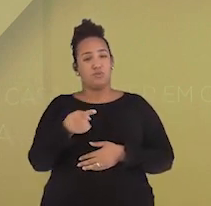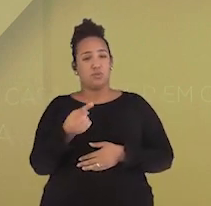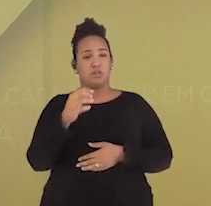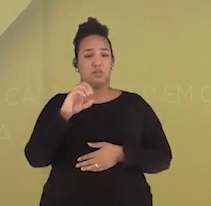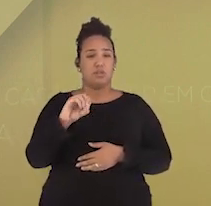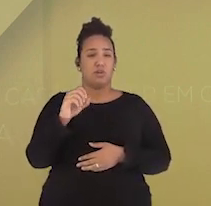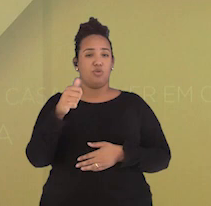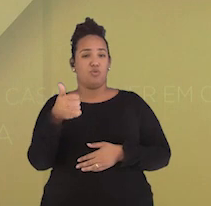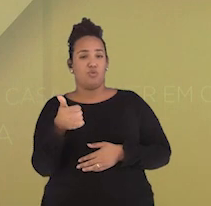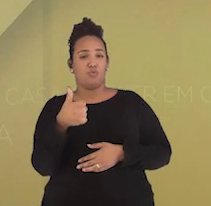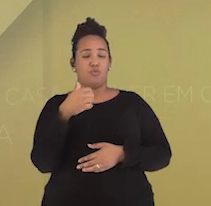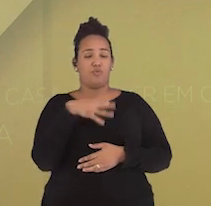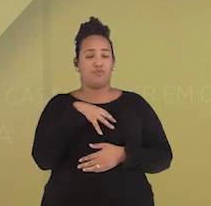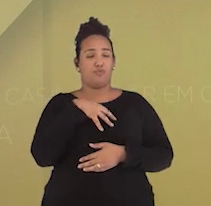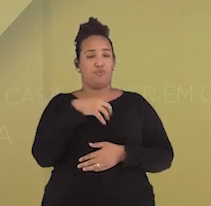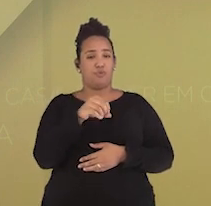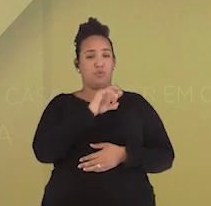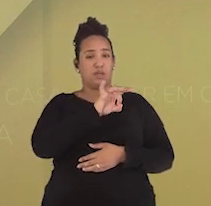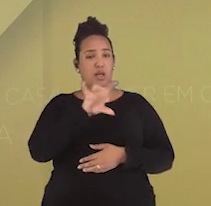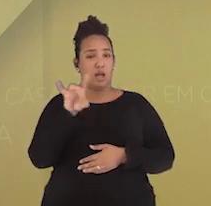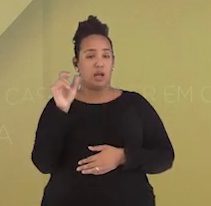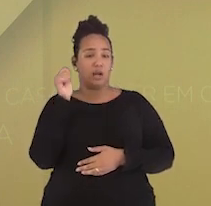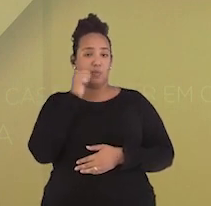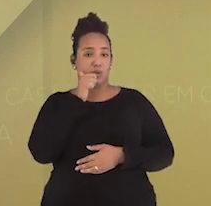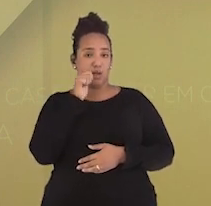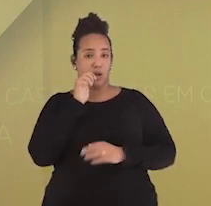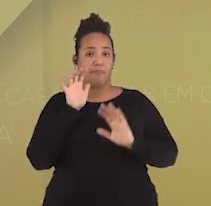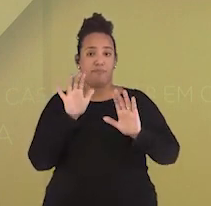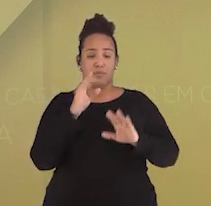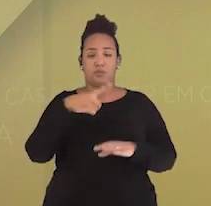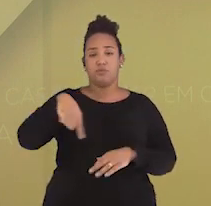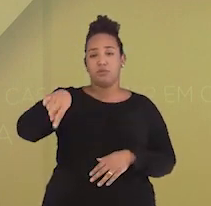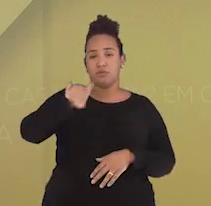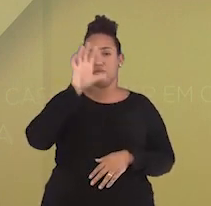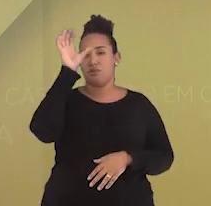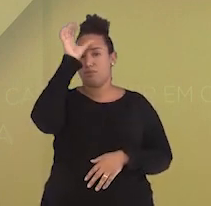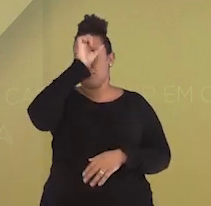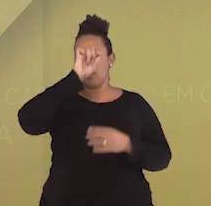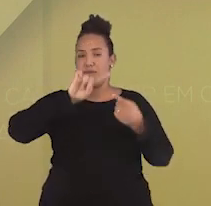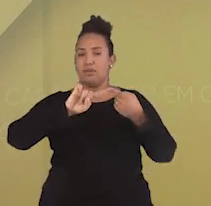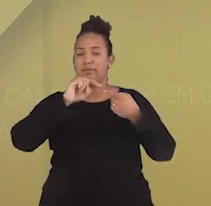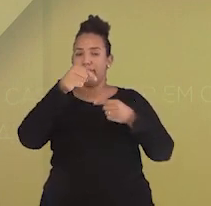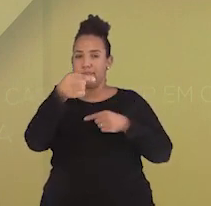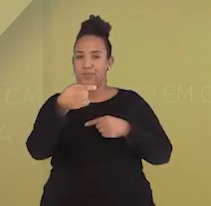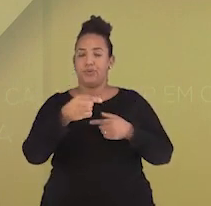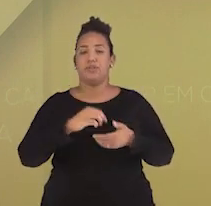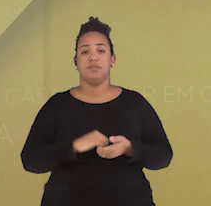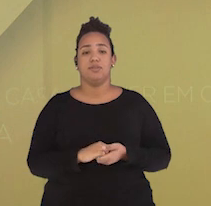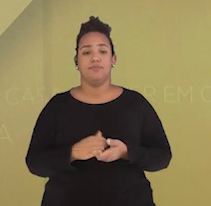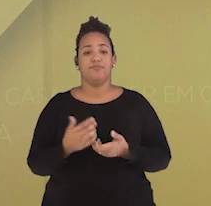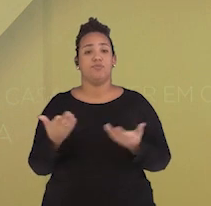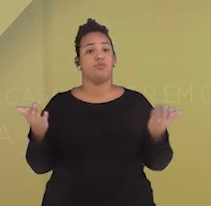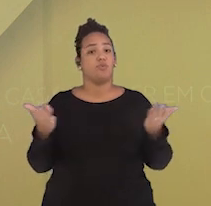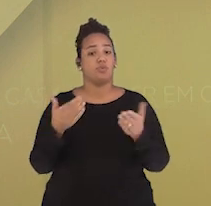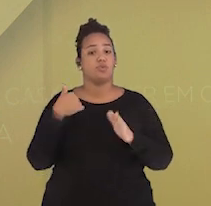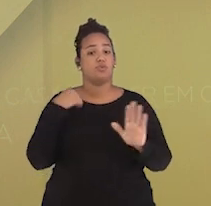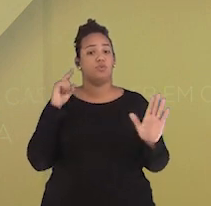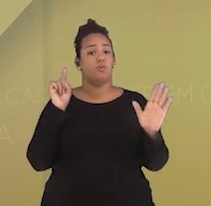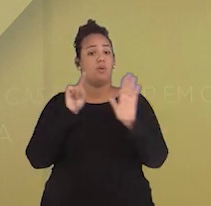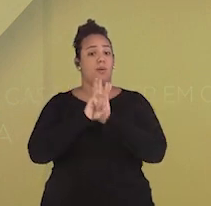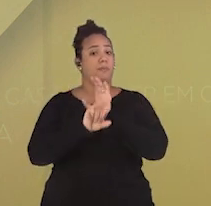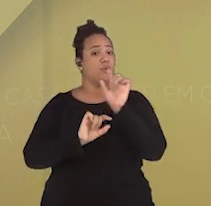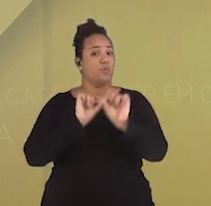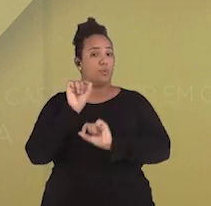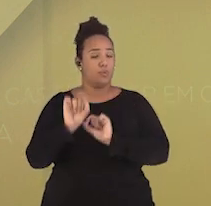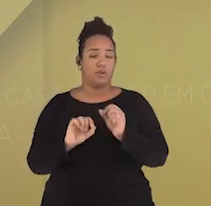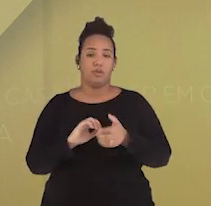mulher. Mas esses valores vocês vão aprender melhor mais para frente. O que eu quero perguntar para vocês é: